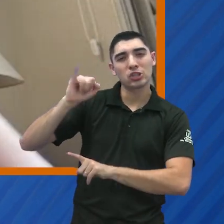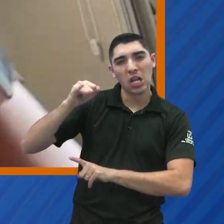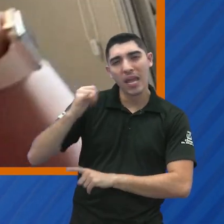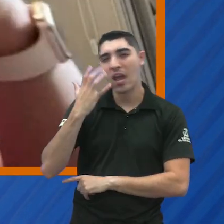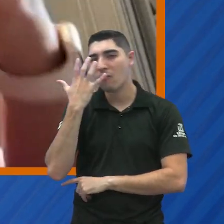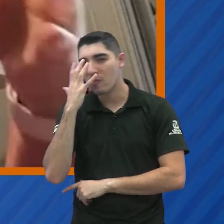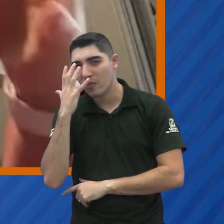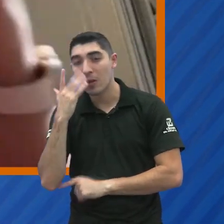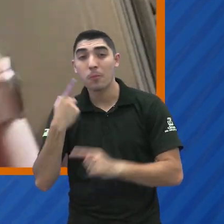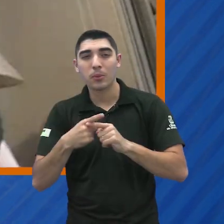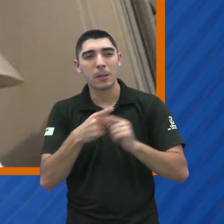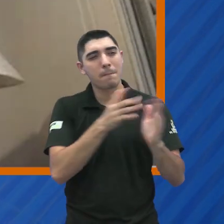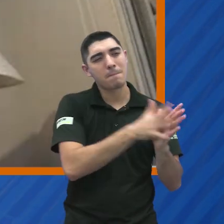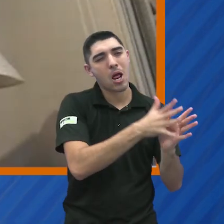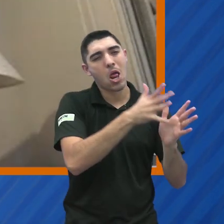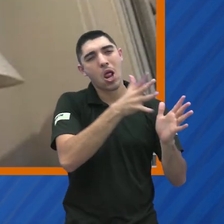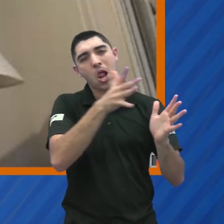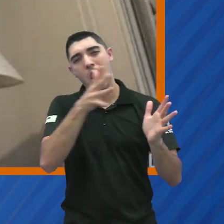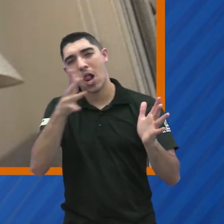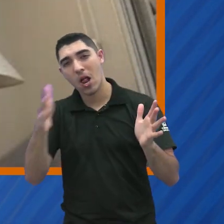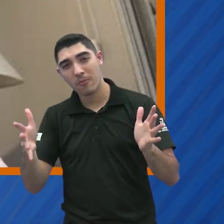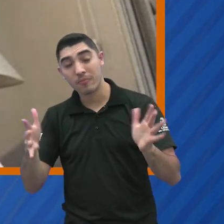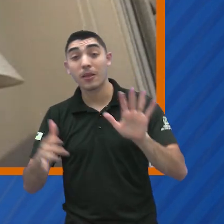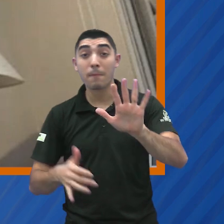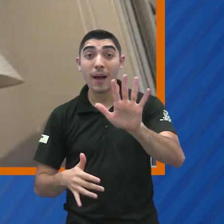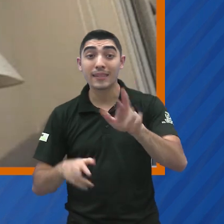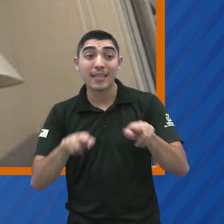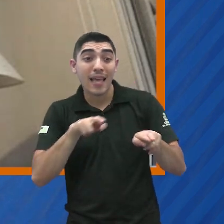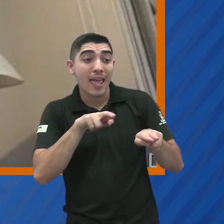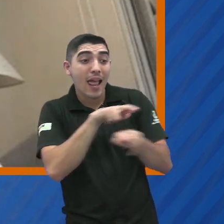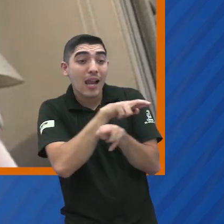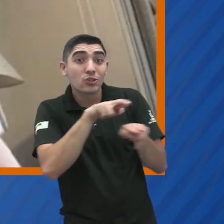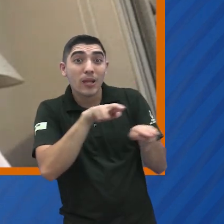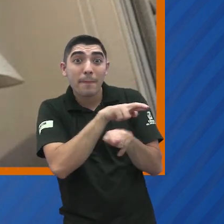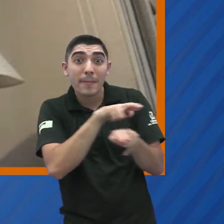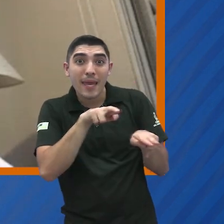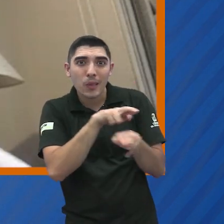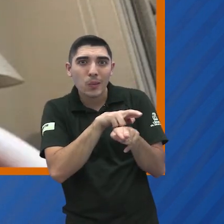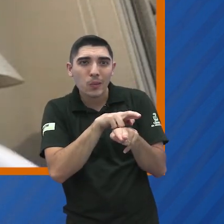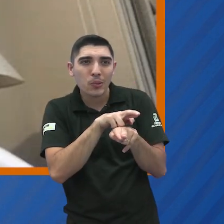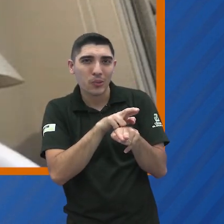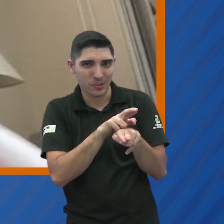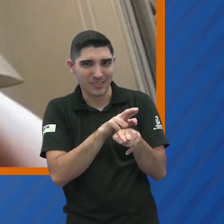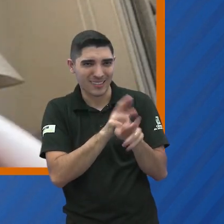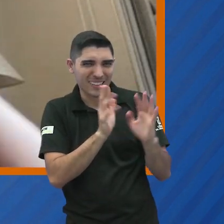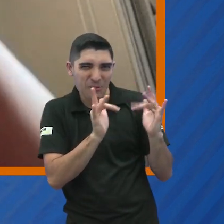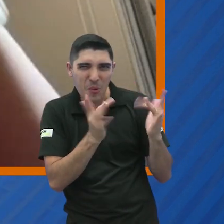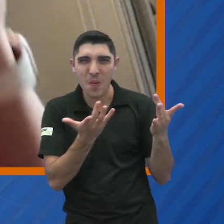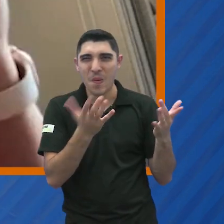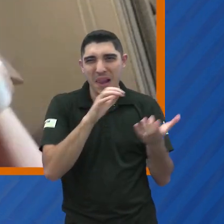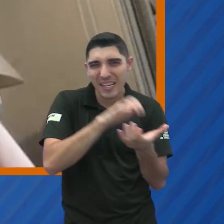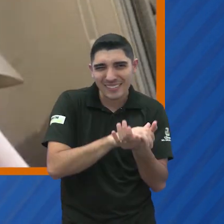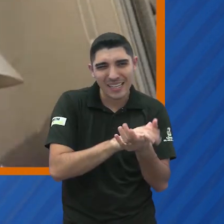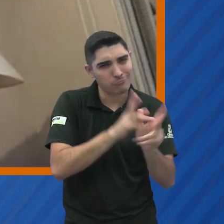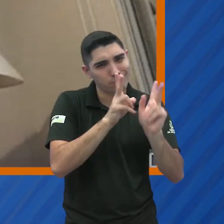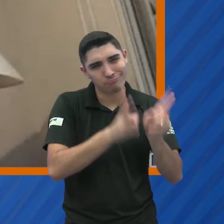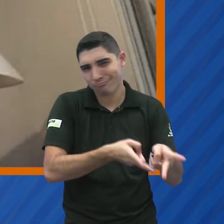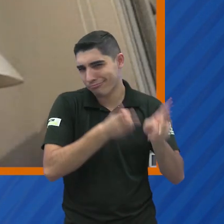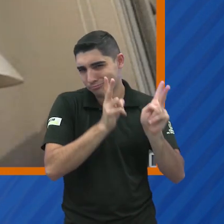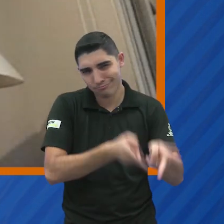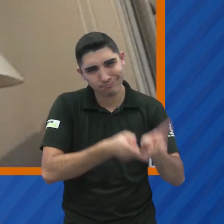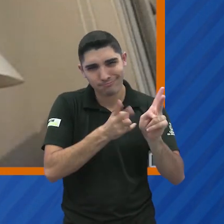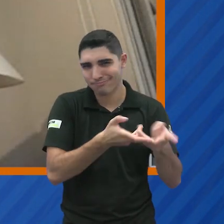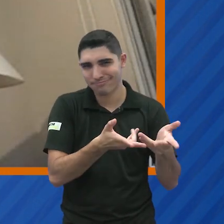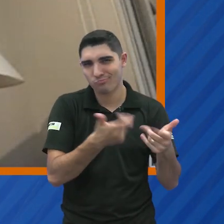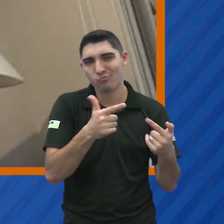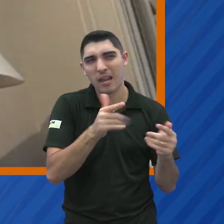porque aí pega o ano letivo, bonitinho. Relacionamento. Não, normalmente relacionamento a gente mantém, né? Não finaliza no